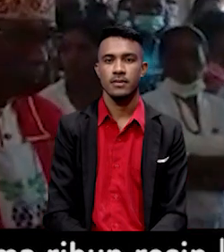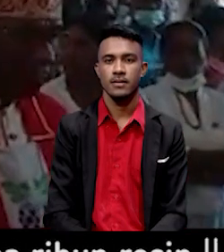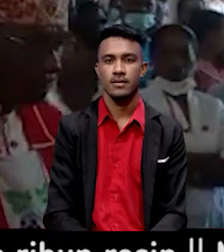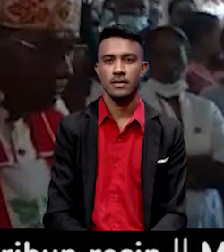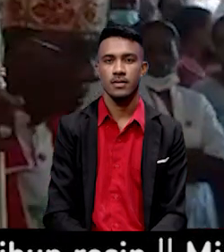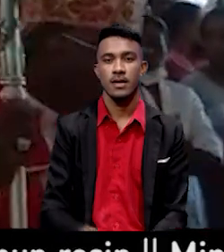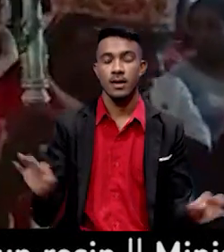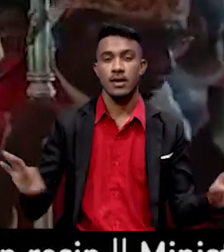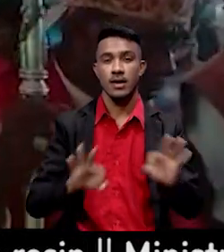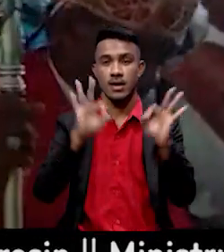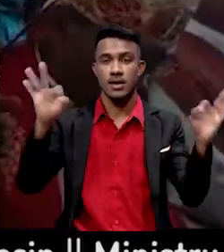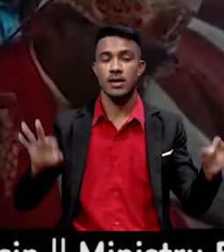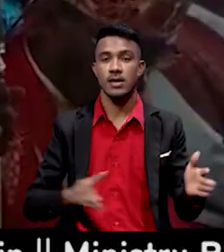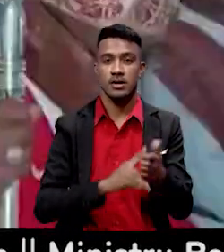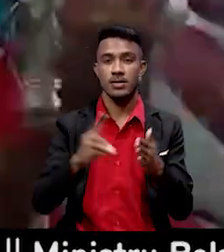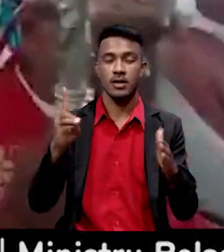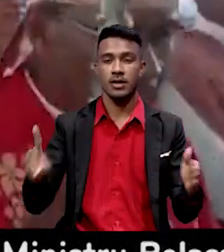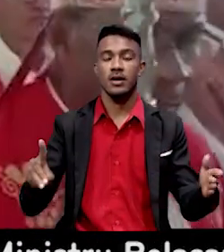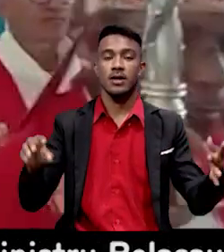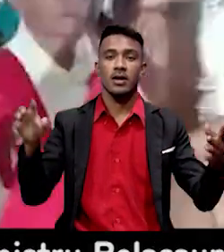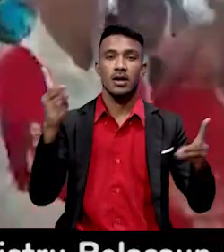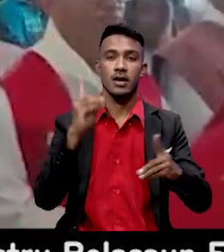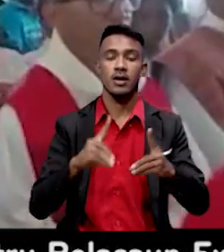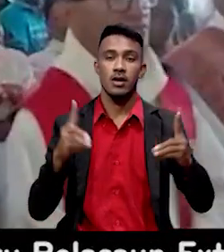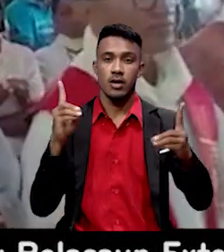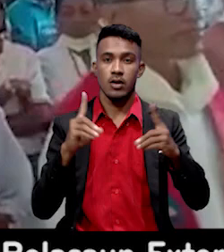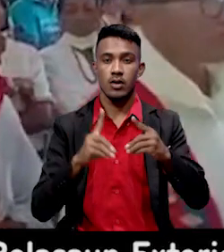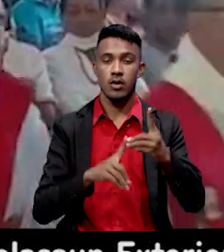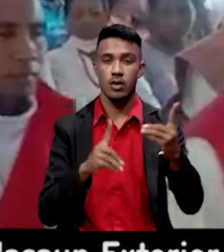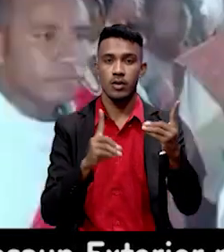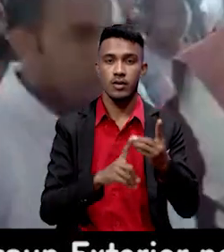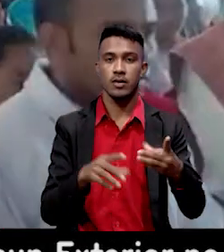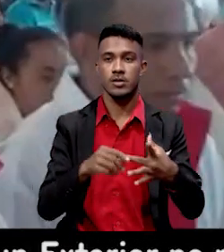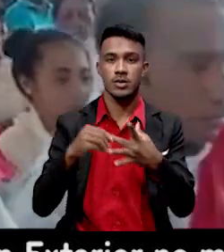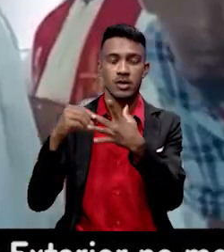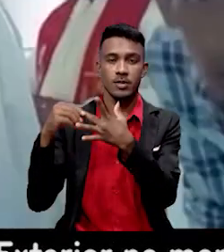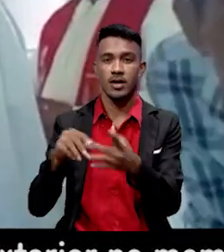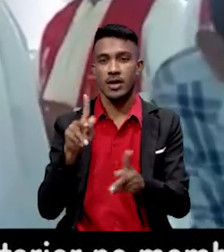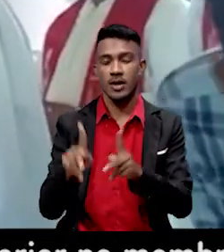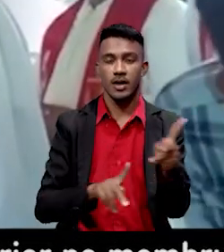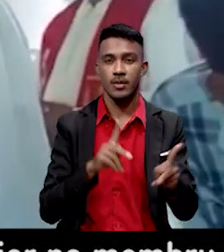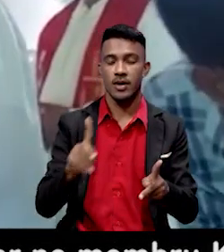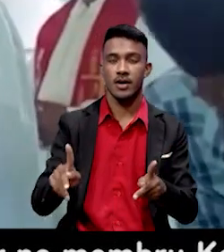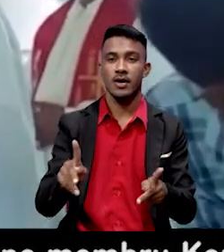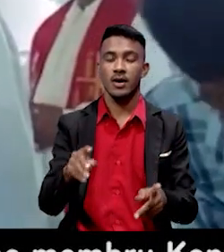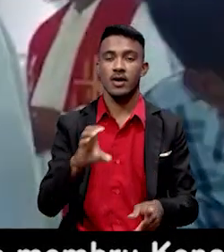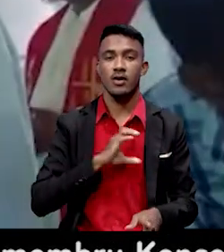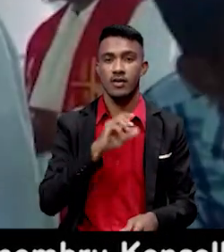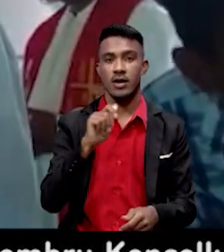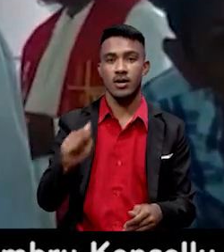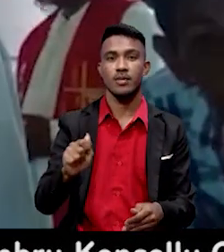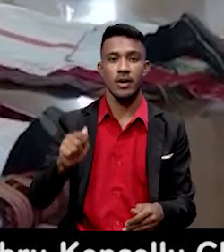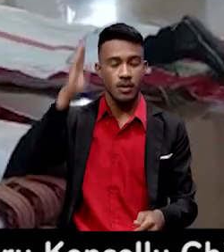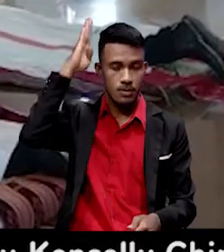Quinta semana ne sai loro spesial ida basarani paroke Nossa Senhora do Carmo Jumalai Kovalima. Ia lorong ne bispo de Seja Maliana